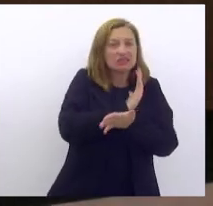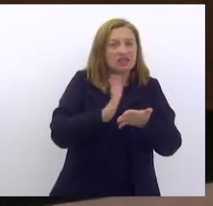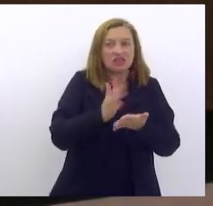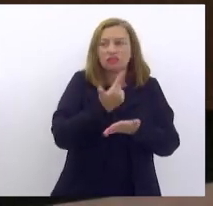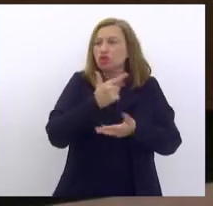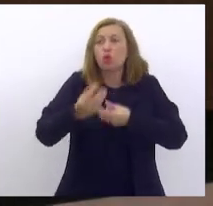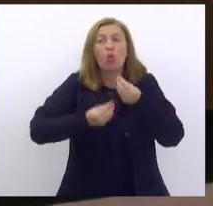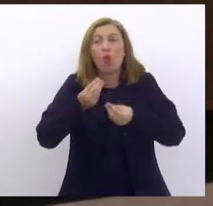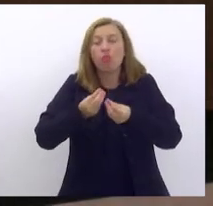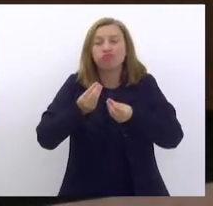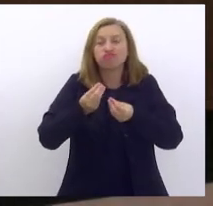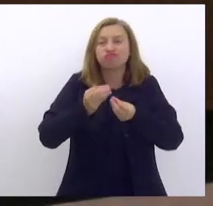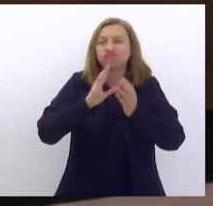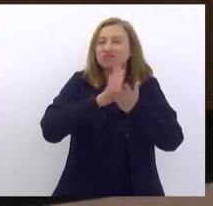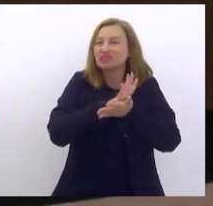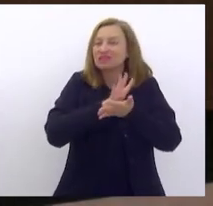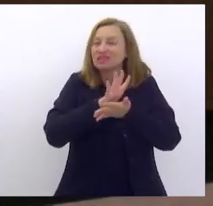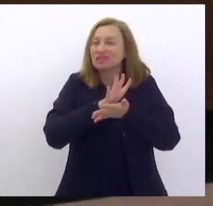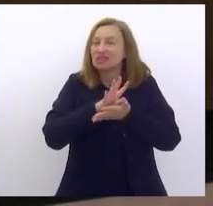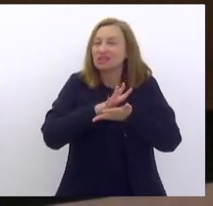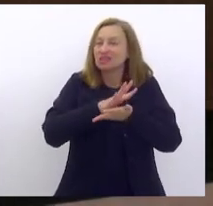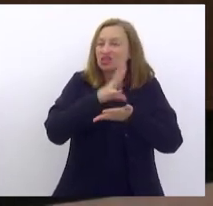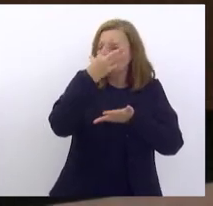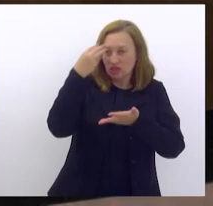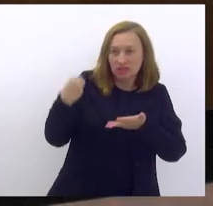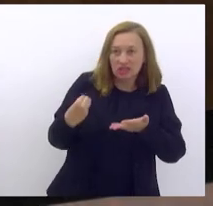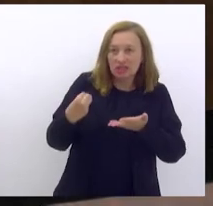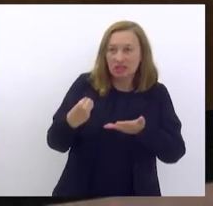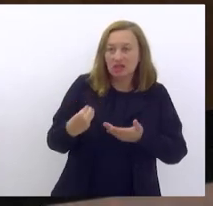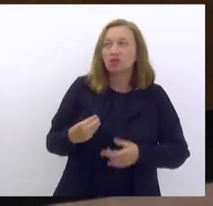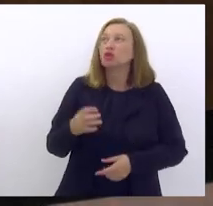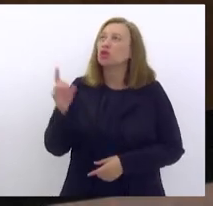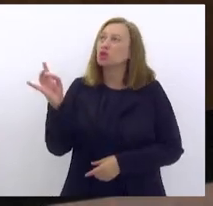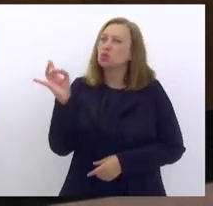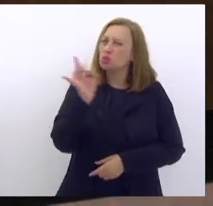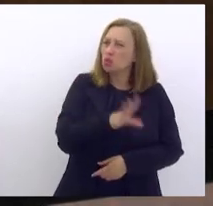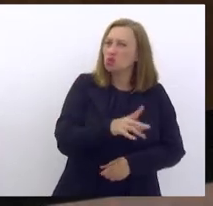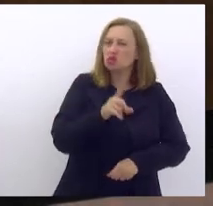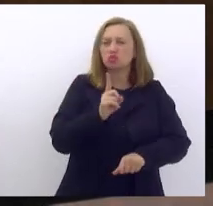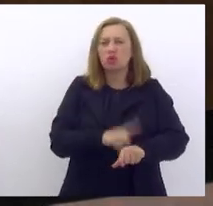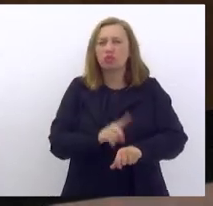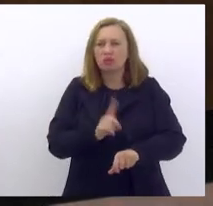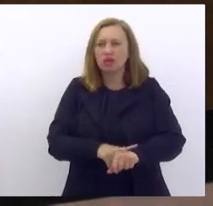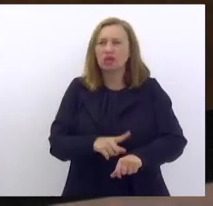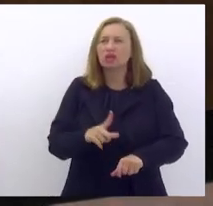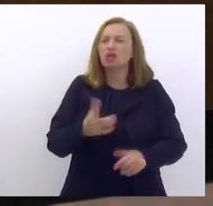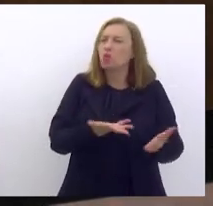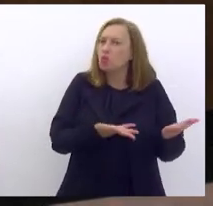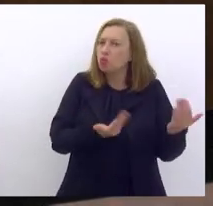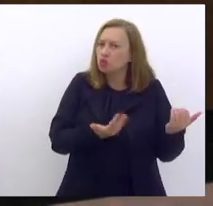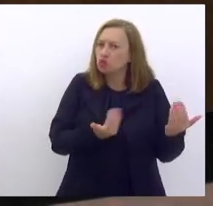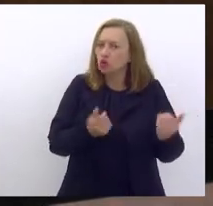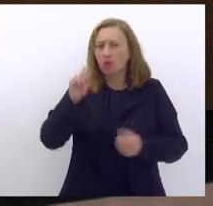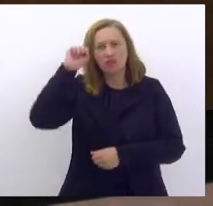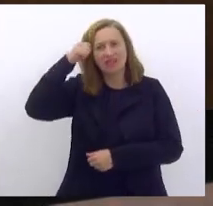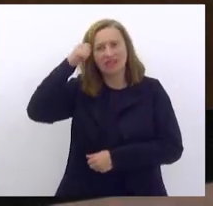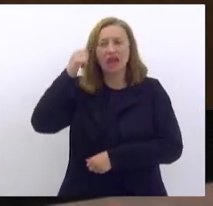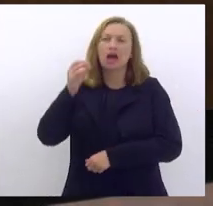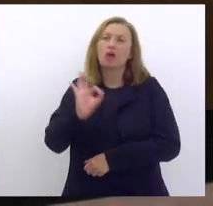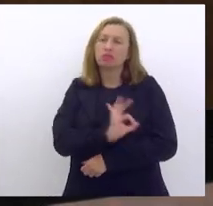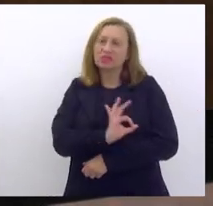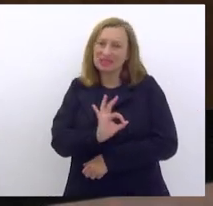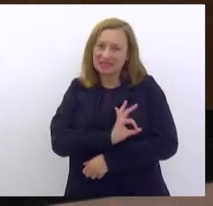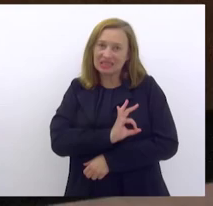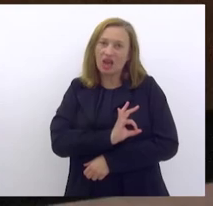insolúveis. Na penúltima oitiva, a gente recebeu um caso de um jovem negro policial